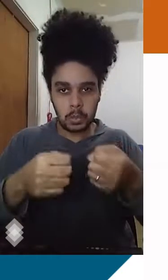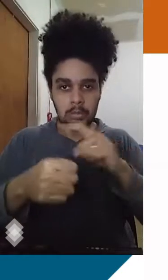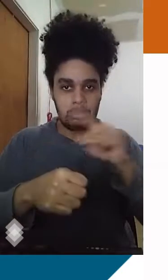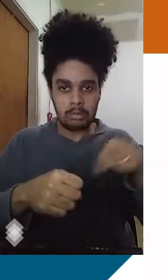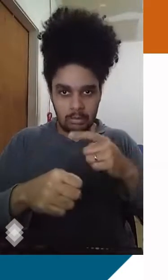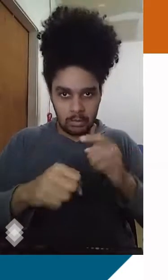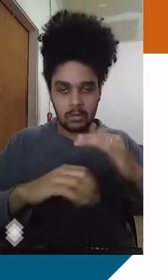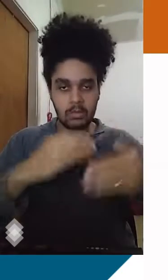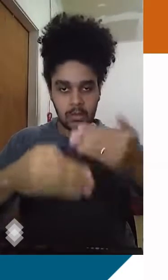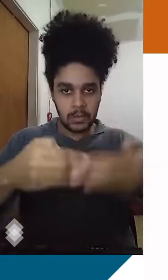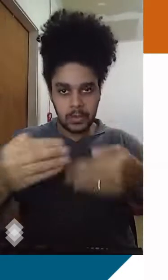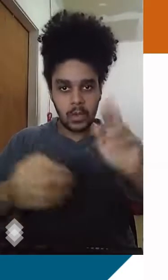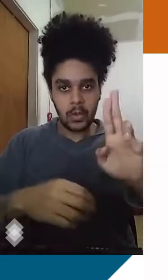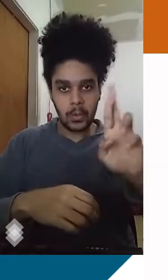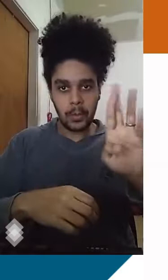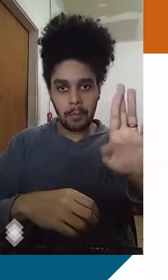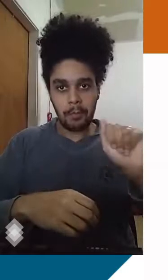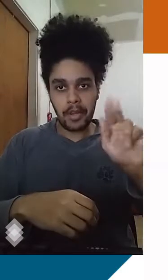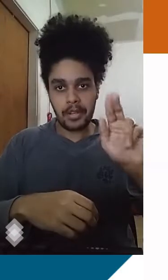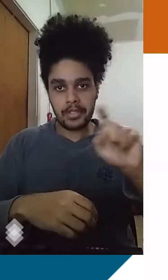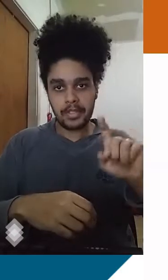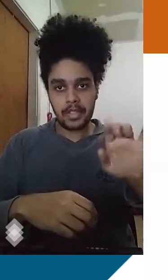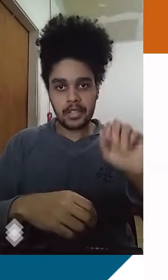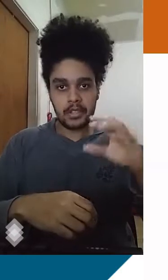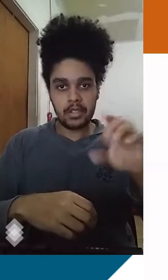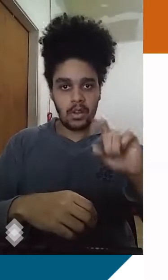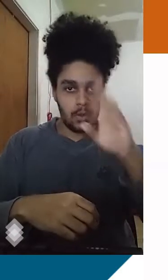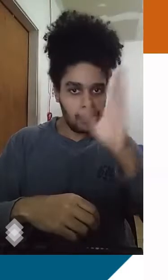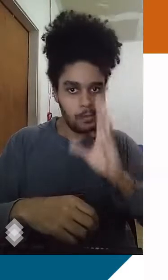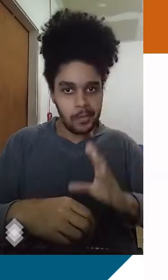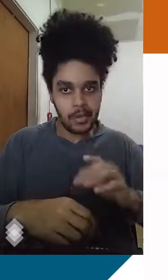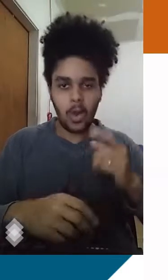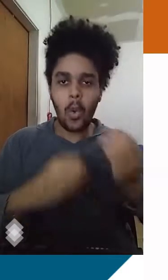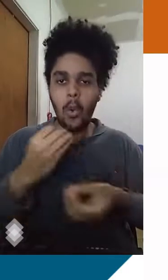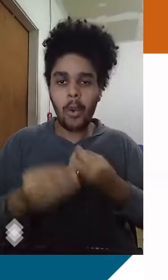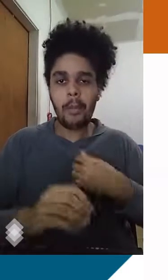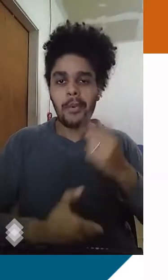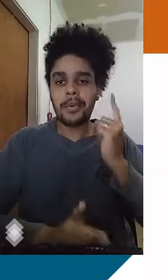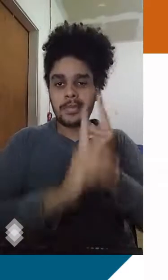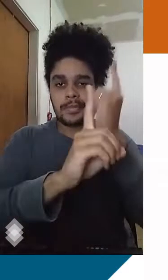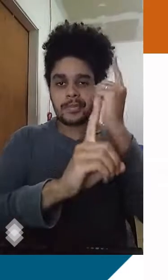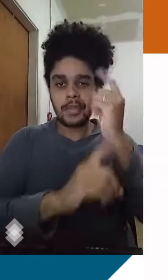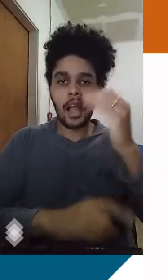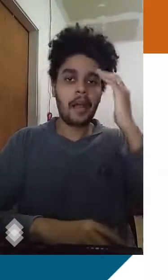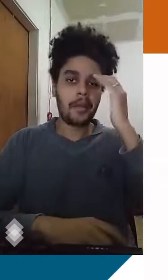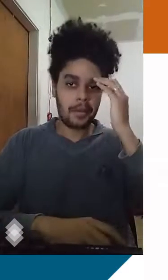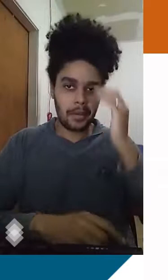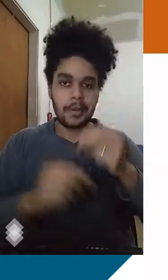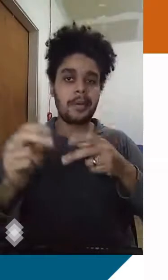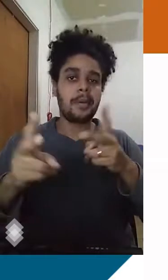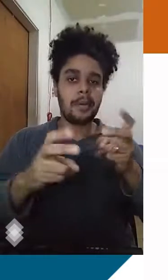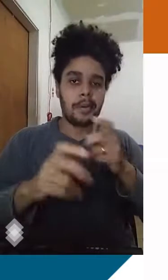desse processo de urbanização, nesse caso aqui no território do Brasil. Como eu descobri tudo isso? Interpretando,